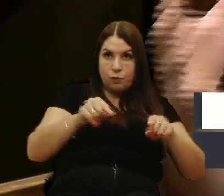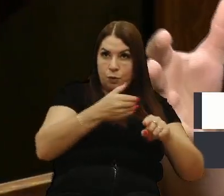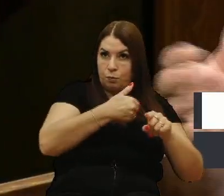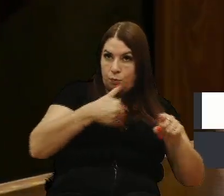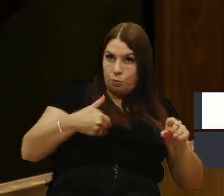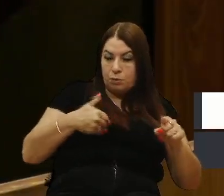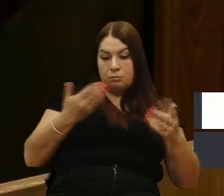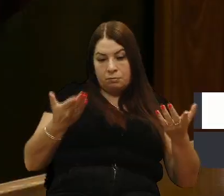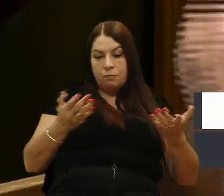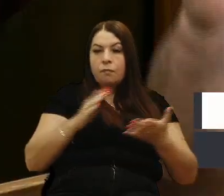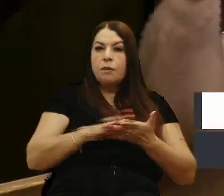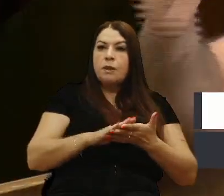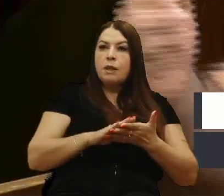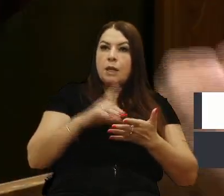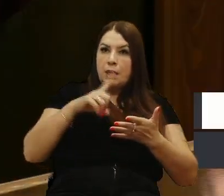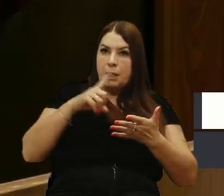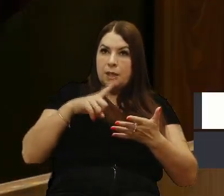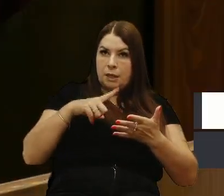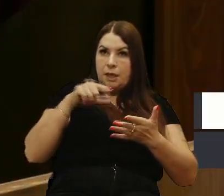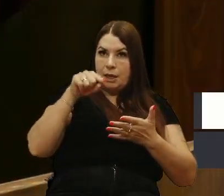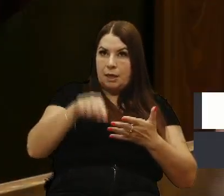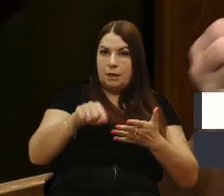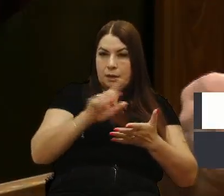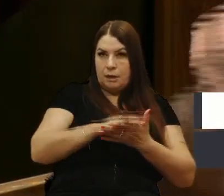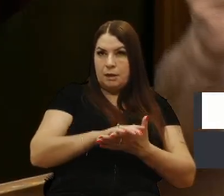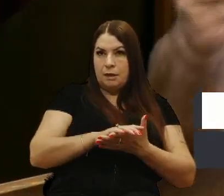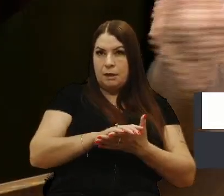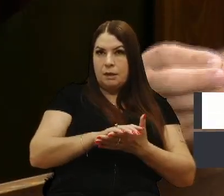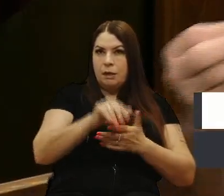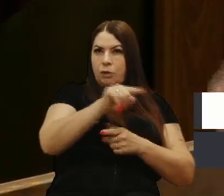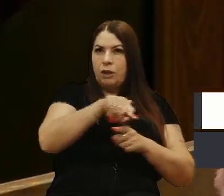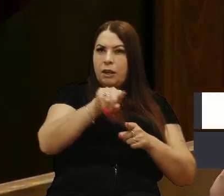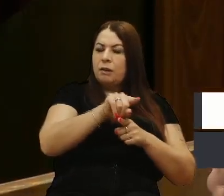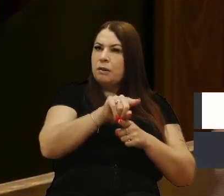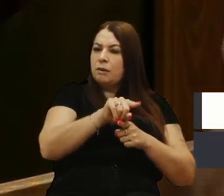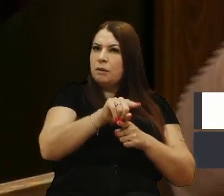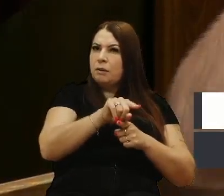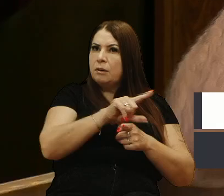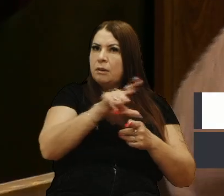ou servidores, que existe a Senlic, cabe a eles